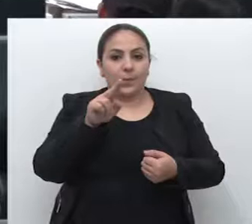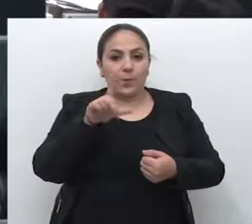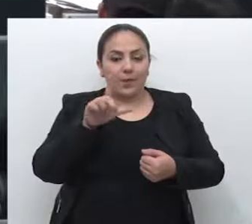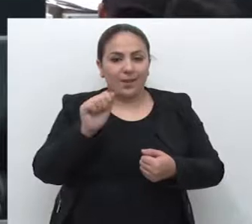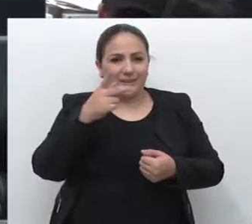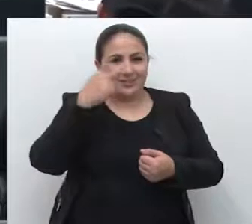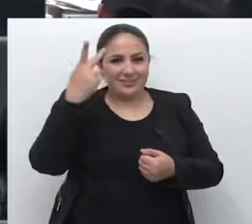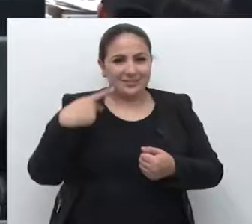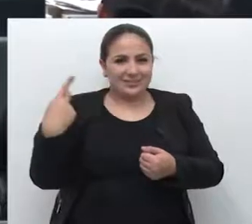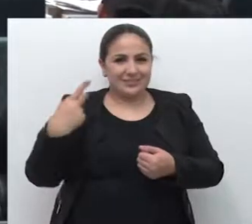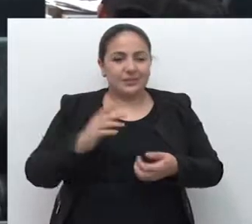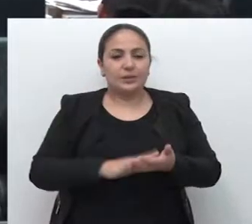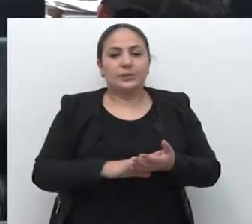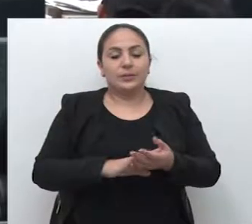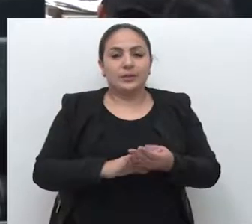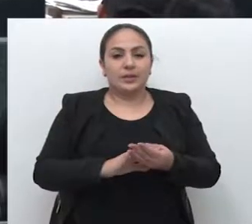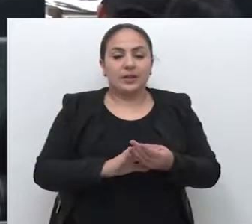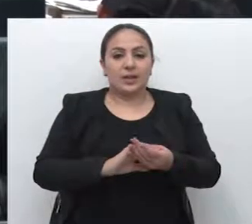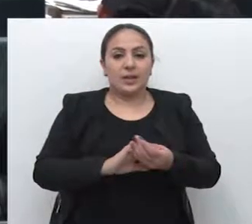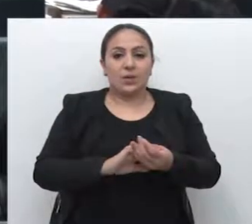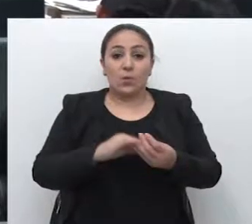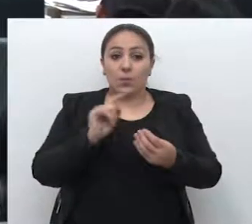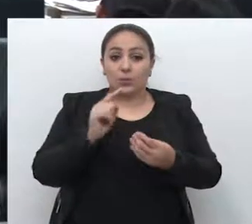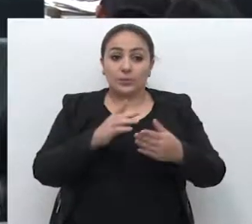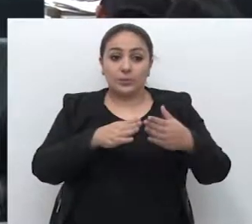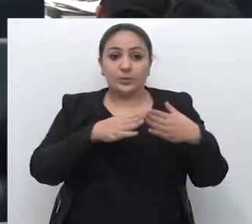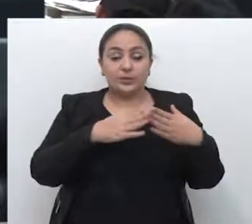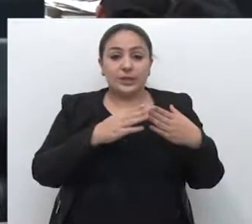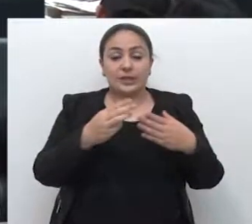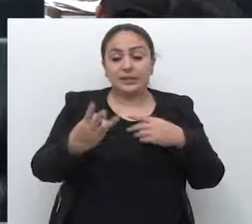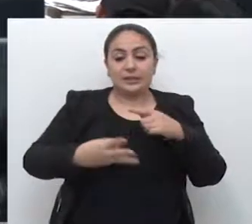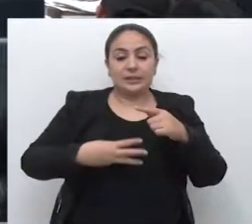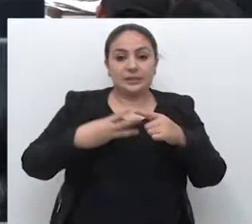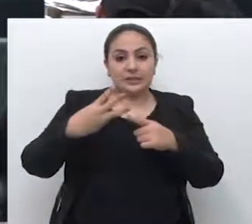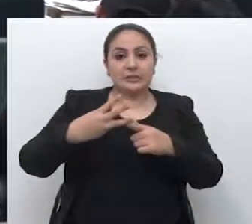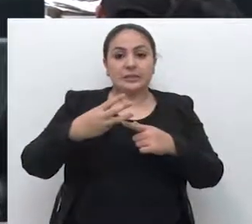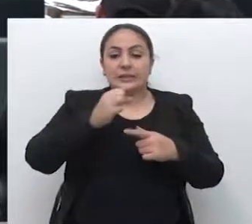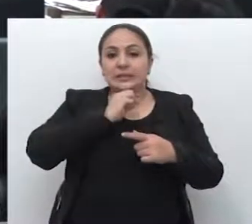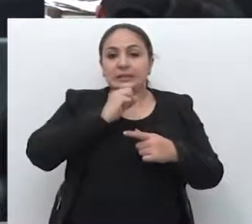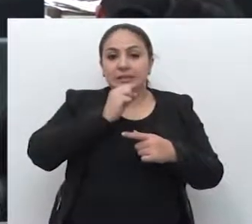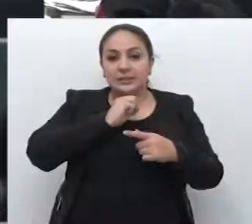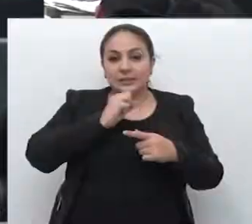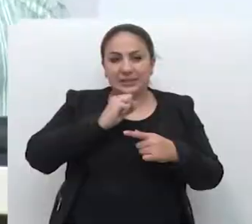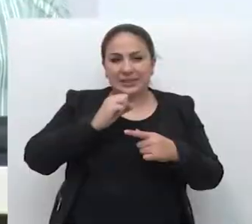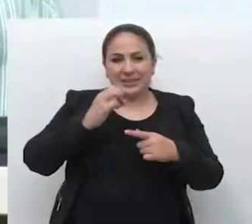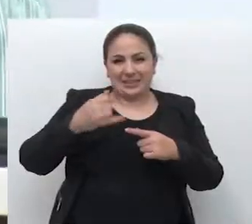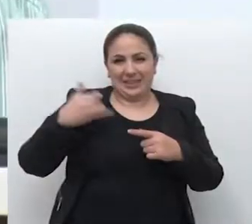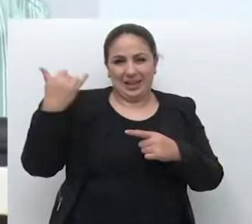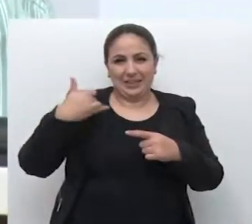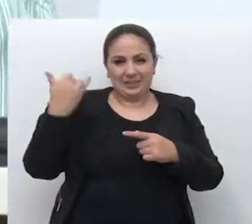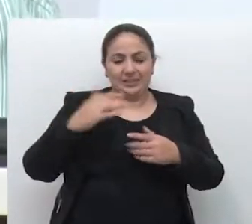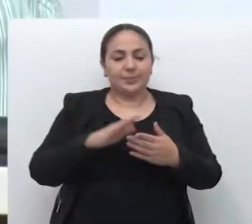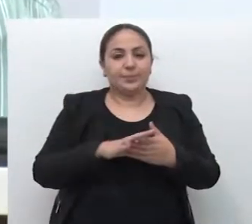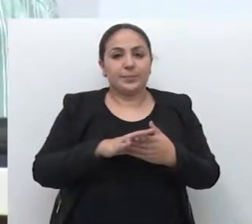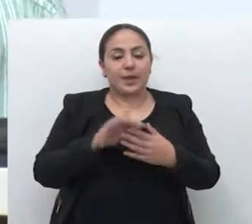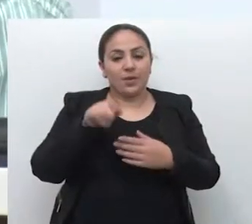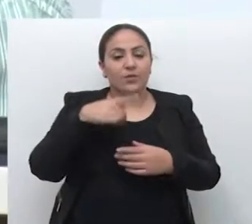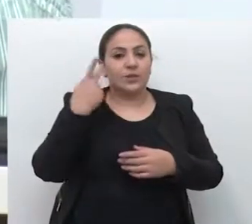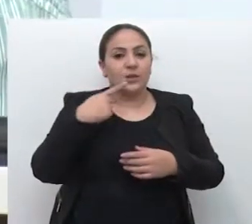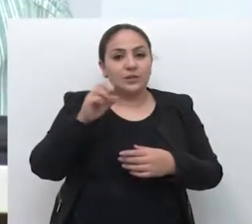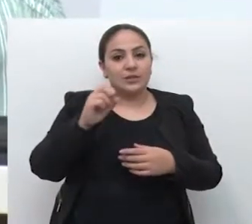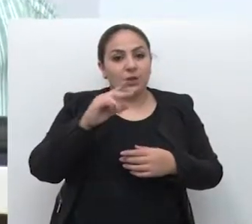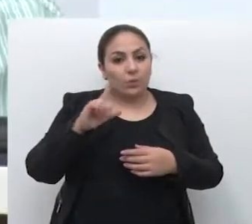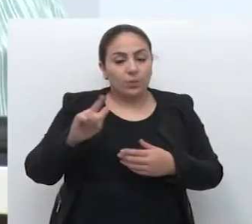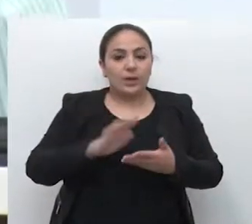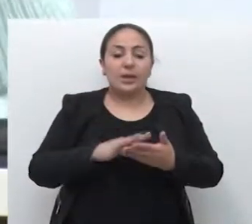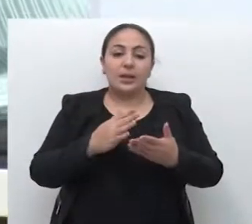Petrini. Um dos defensores da terceira idade no parlamento é o vereador Saul Spinelli. Desta forma, ele apresentou